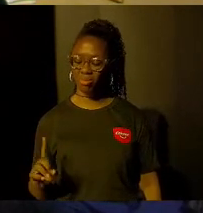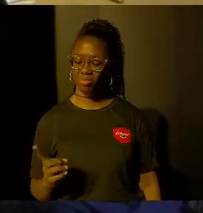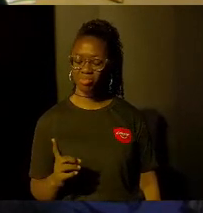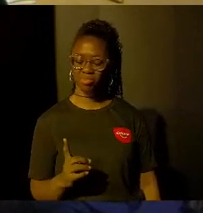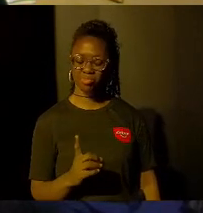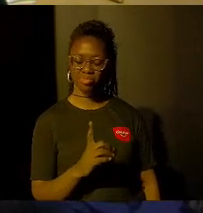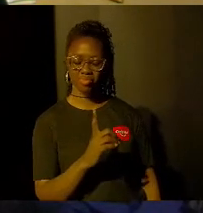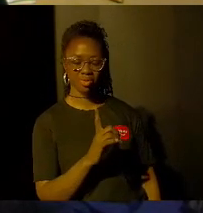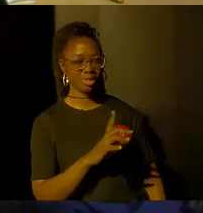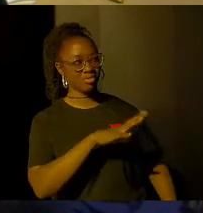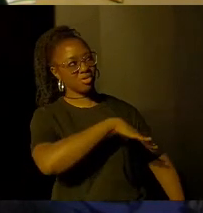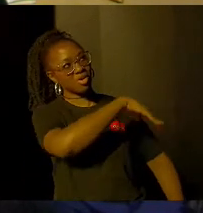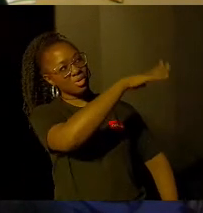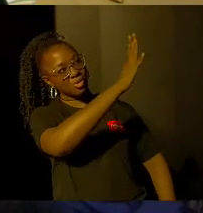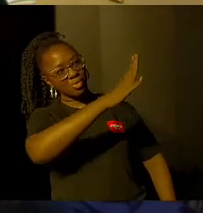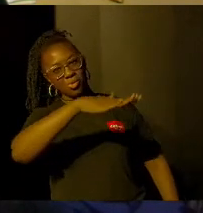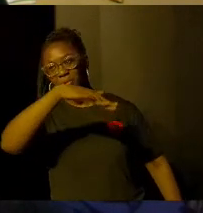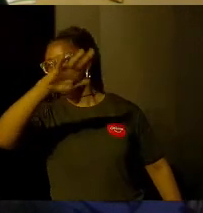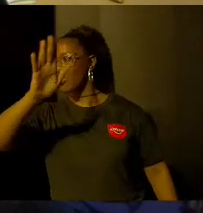belíssimas Dunas